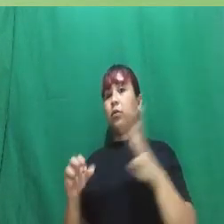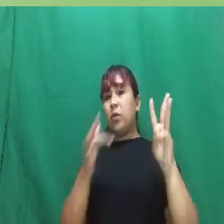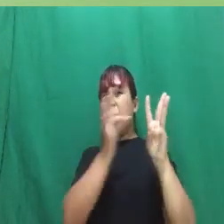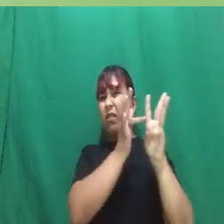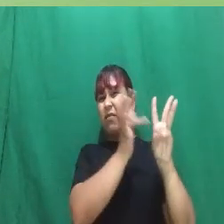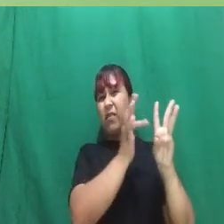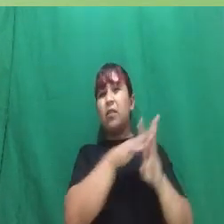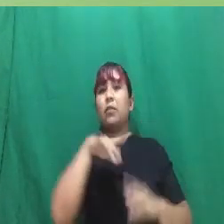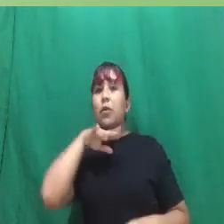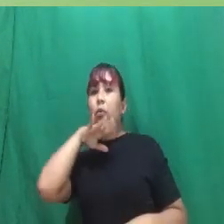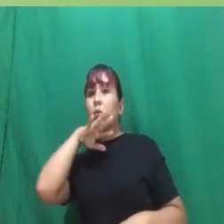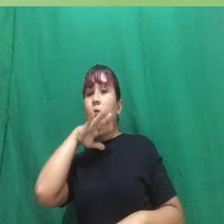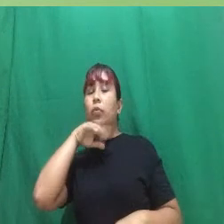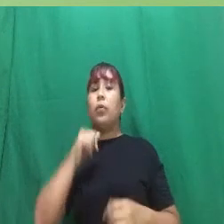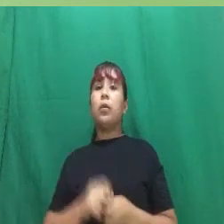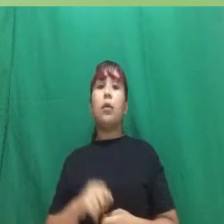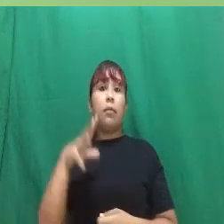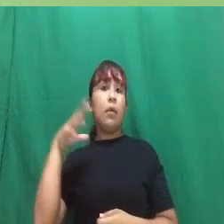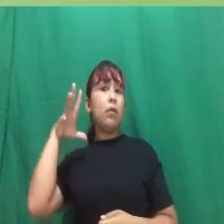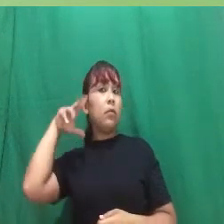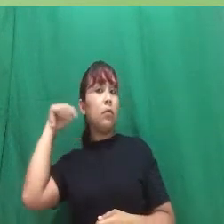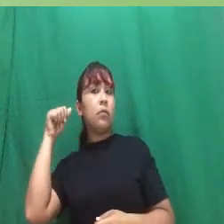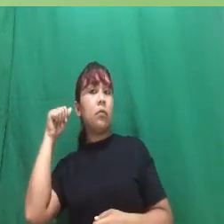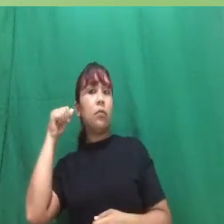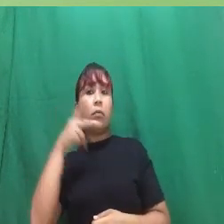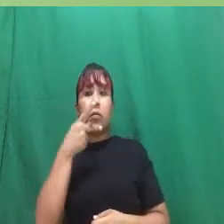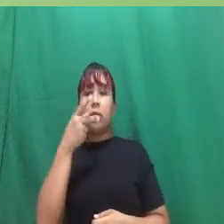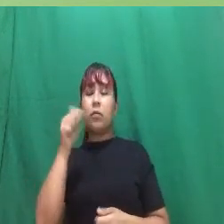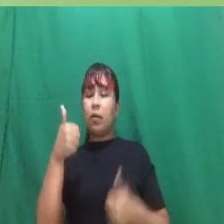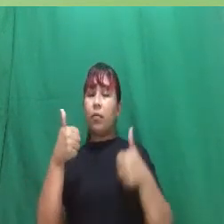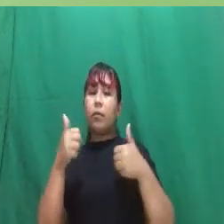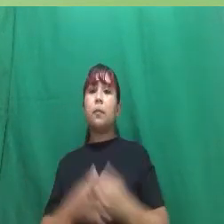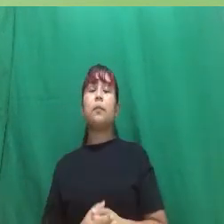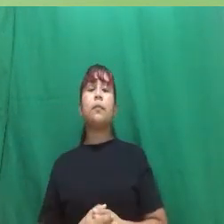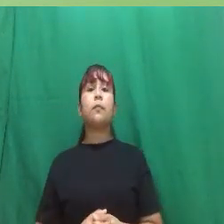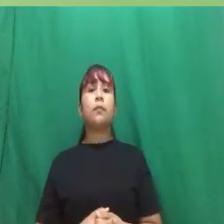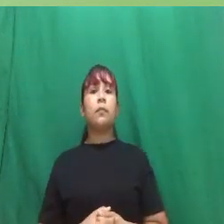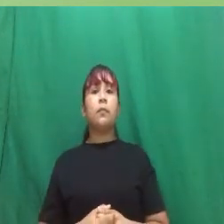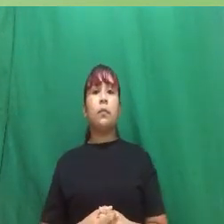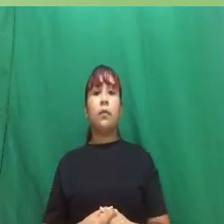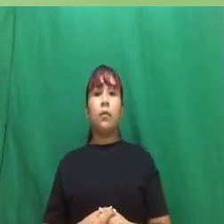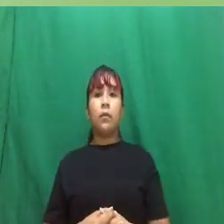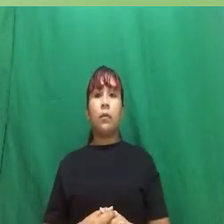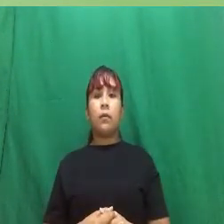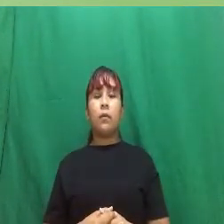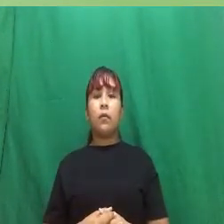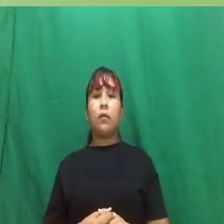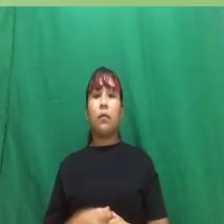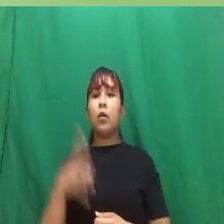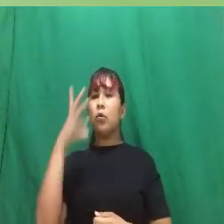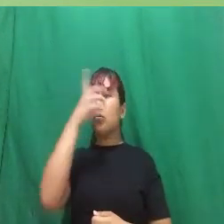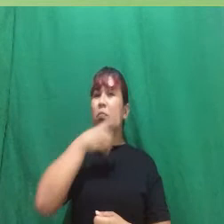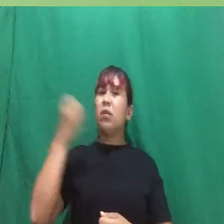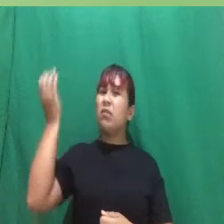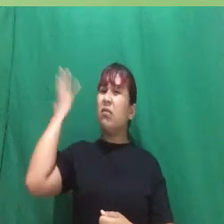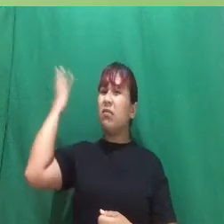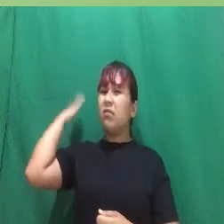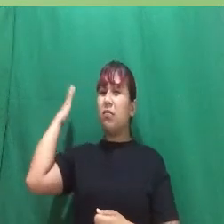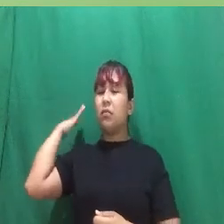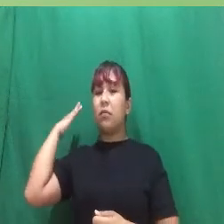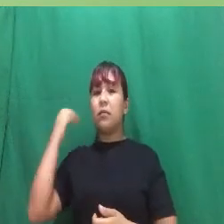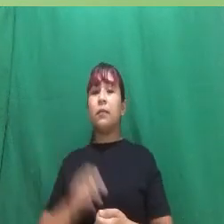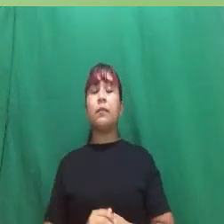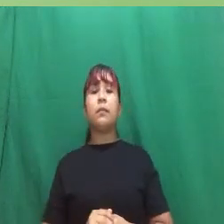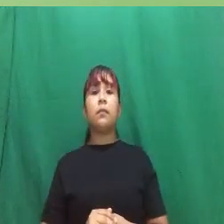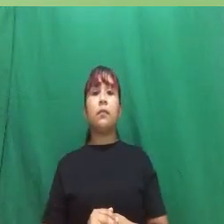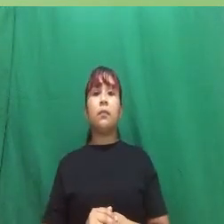com a Kiusan. Kiusan é minha amiga, escritora do Rio, da literatura infantil juvenil, Kiusan Oliveira. E na hora que ela foi falar,